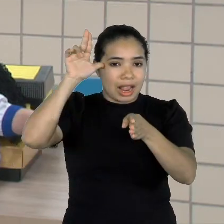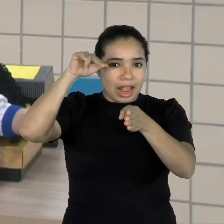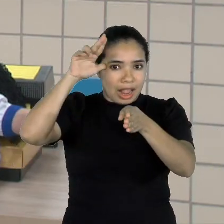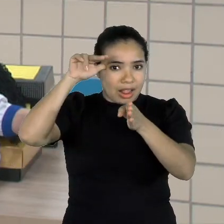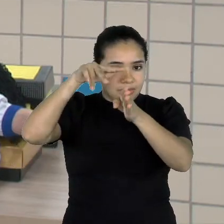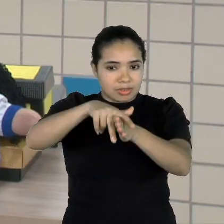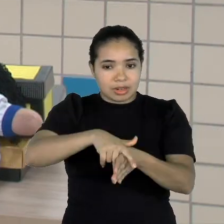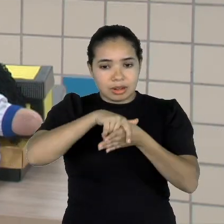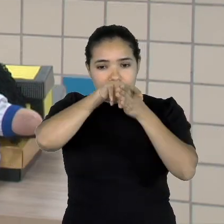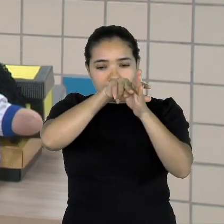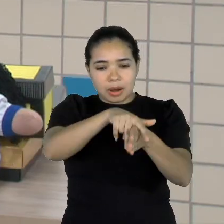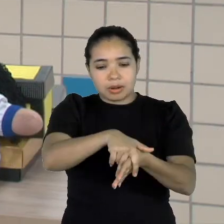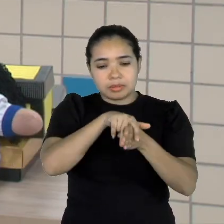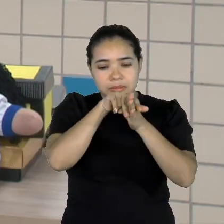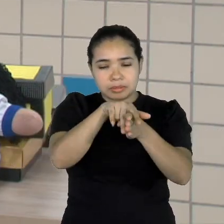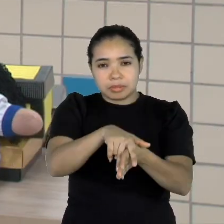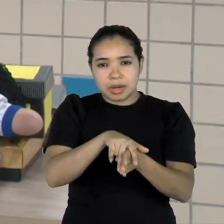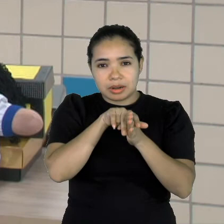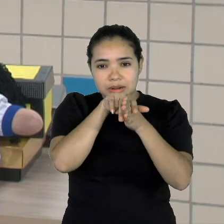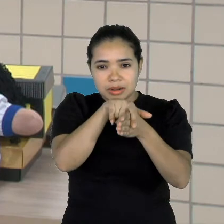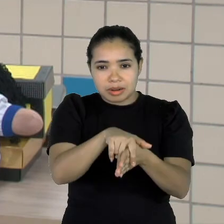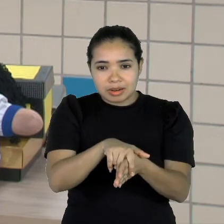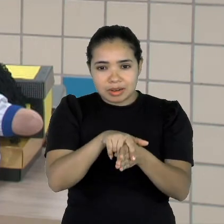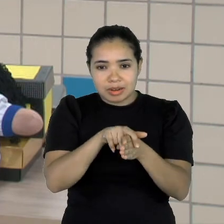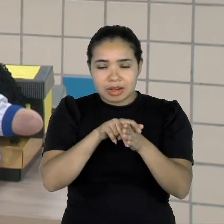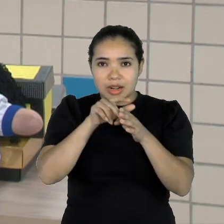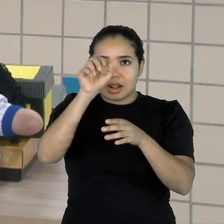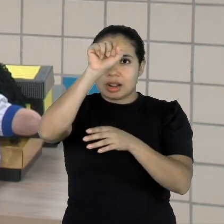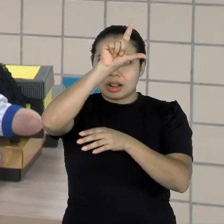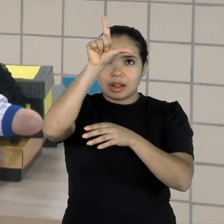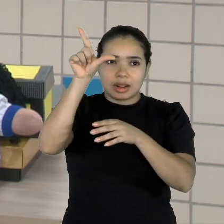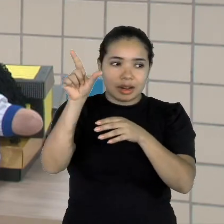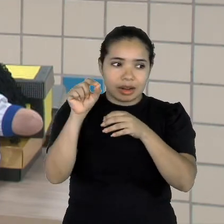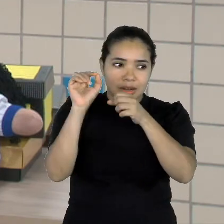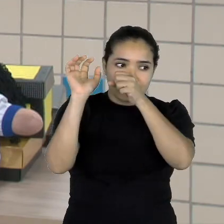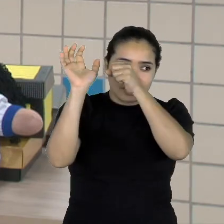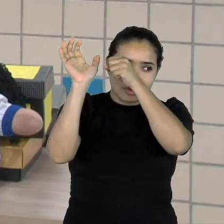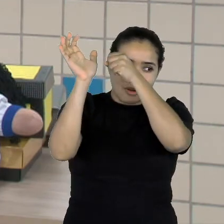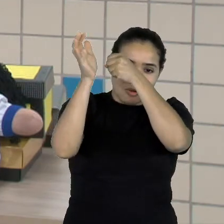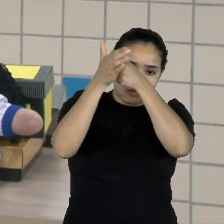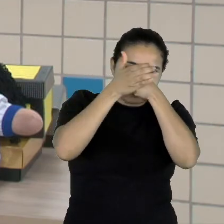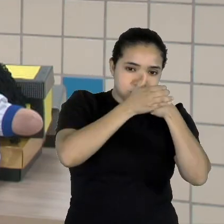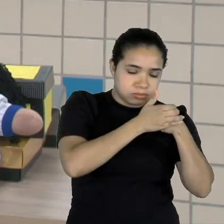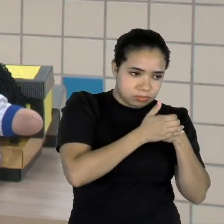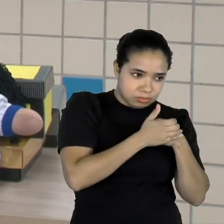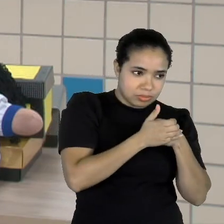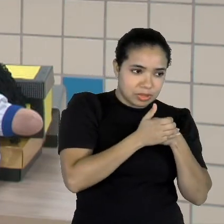rua, plas, plas. Esconde a lua, plas, plas.